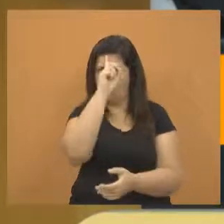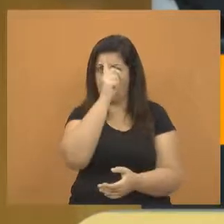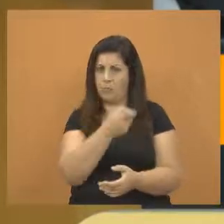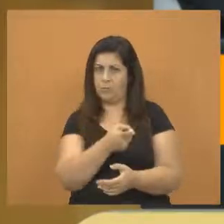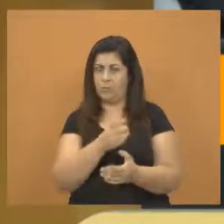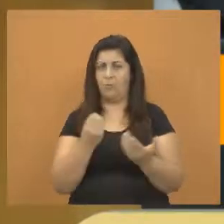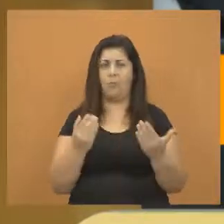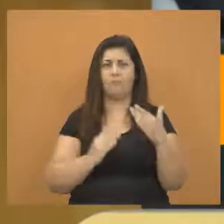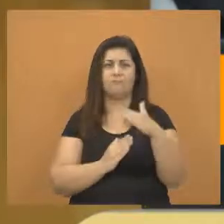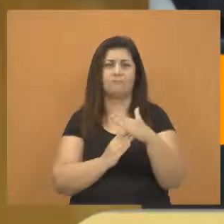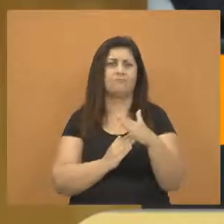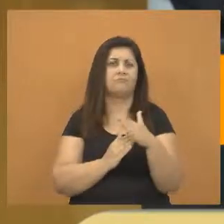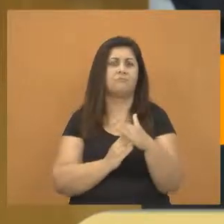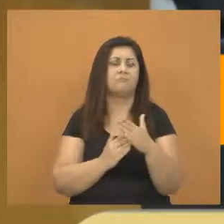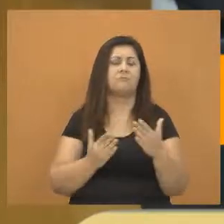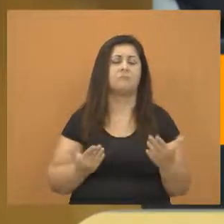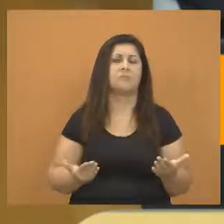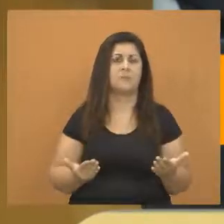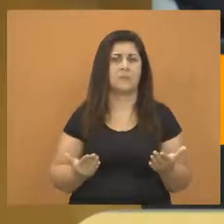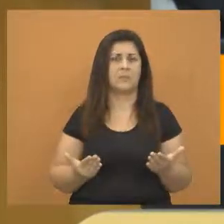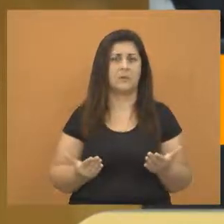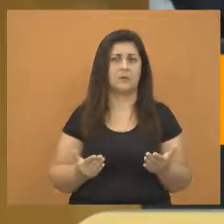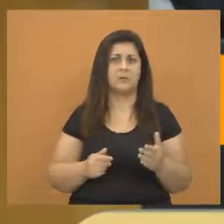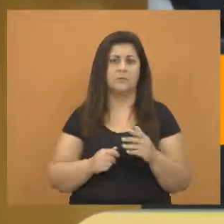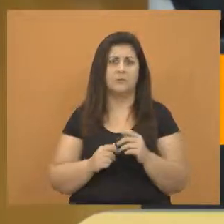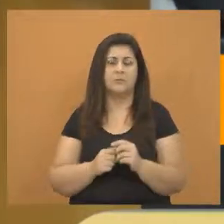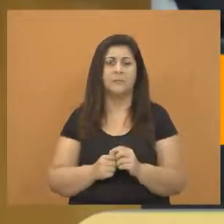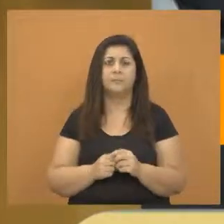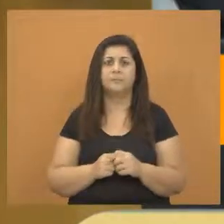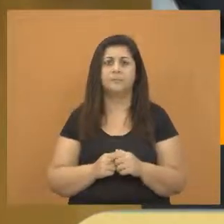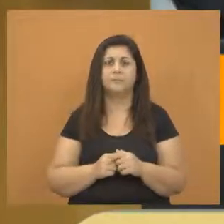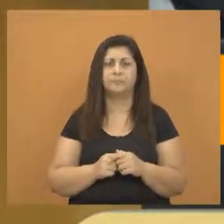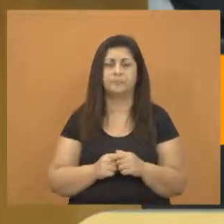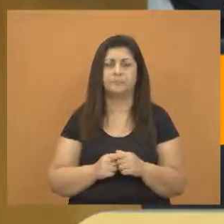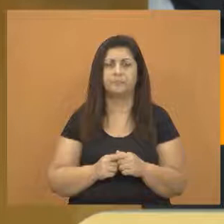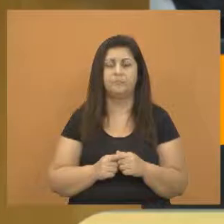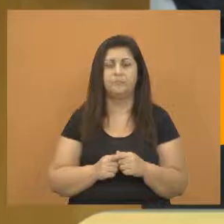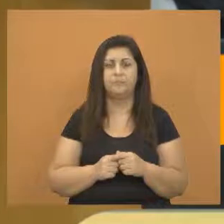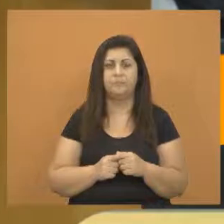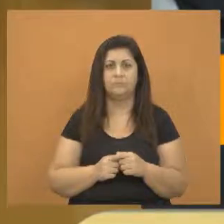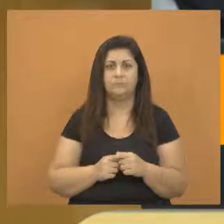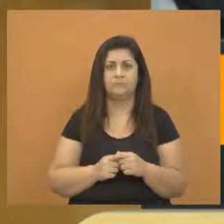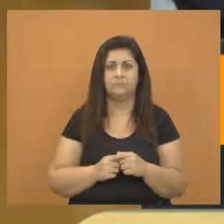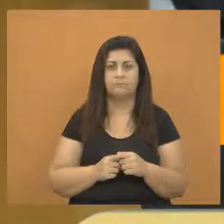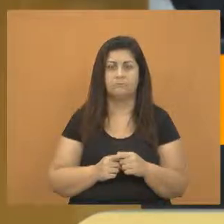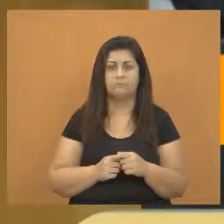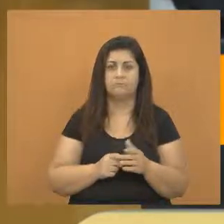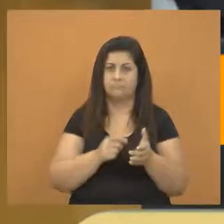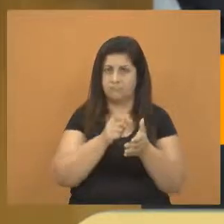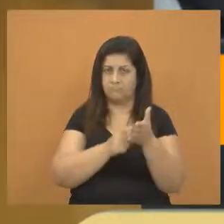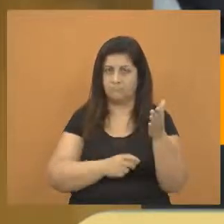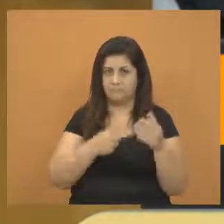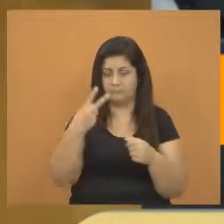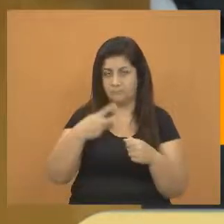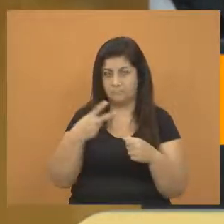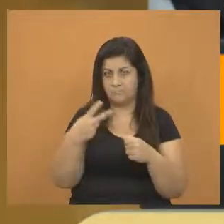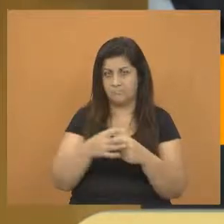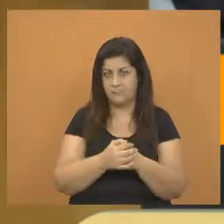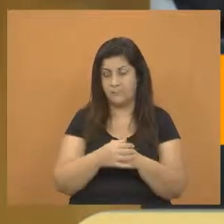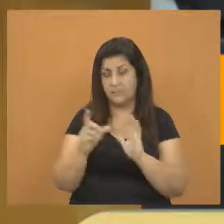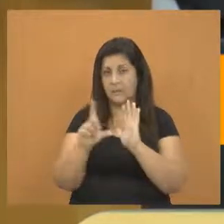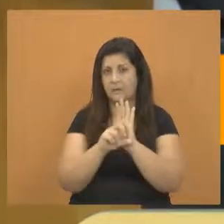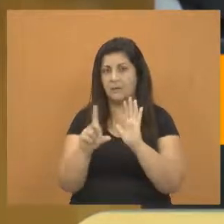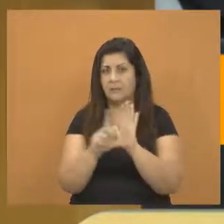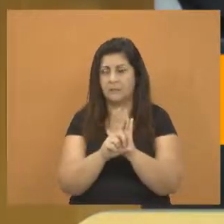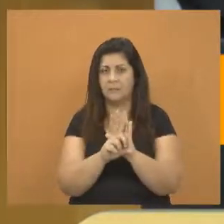obrigatoriedade ou limites à programação das despesas nas leis orçamentárias anuais. Parágrafo 2º. As leis de